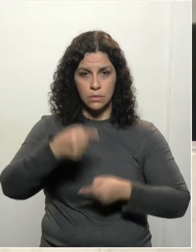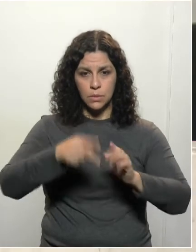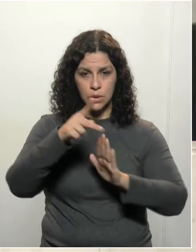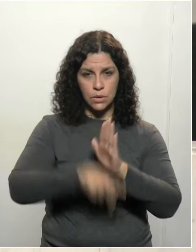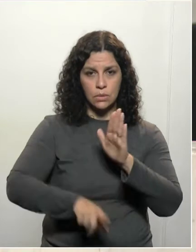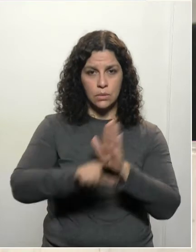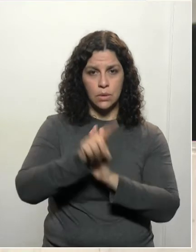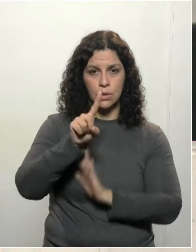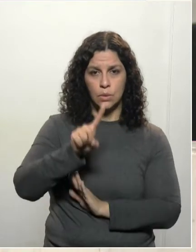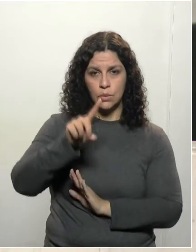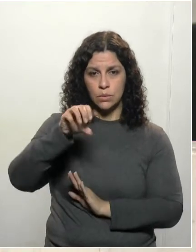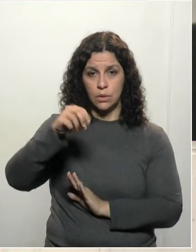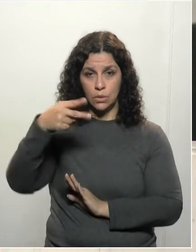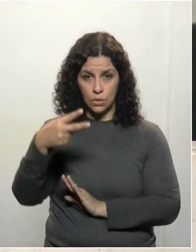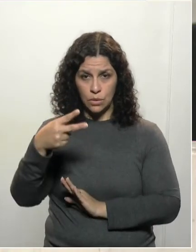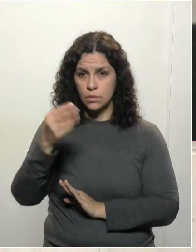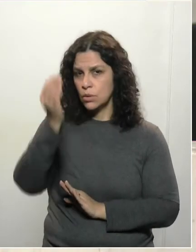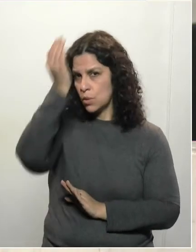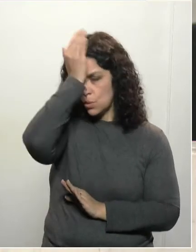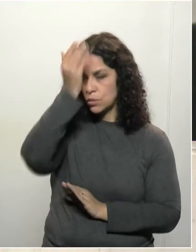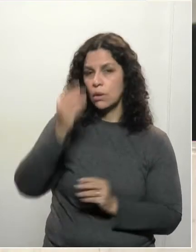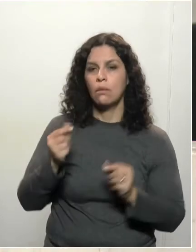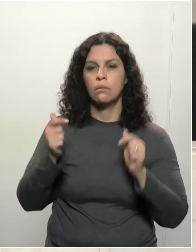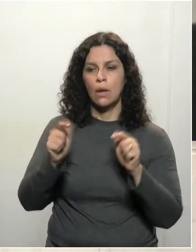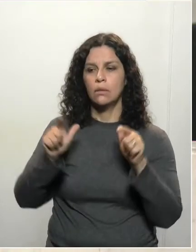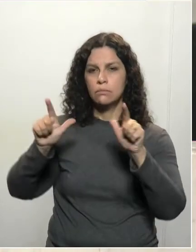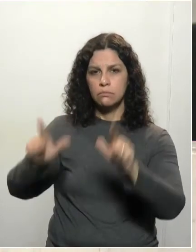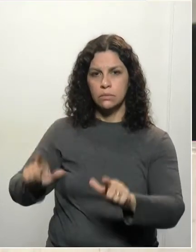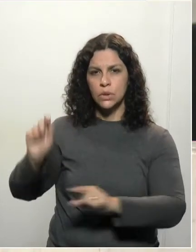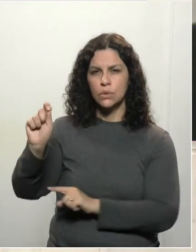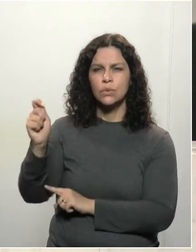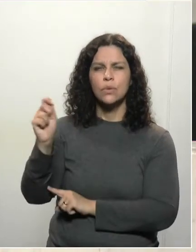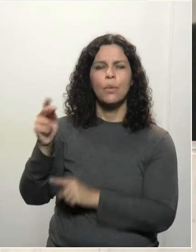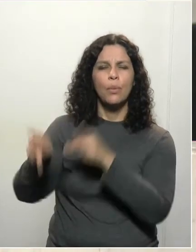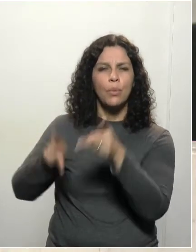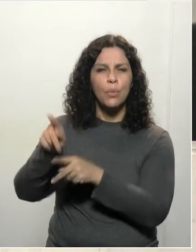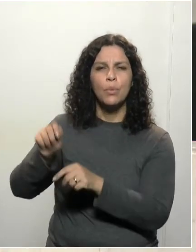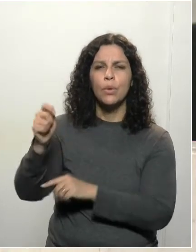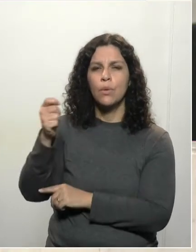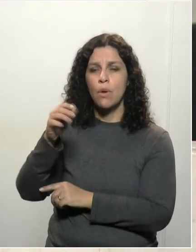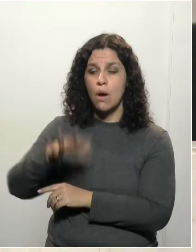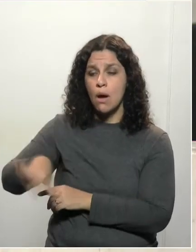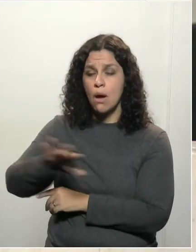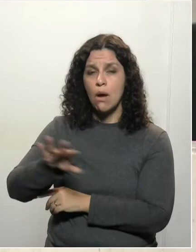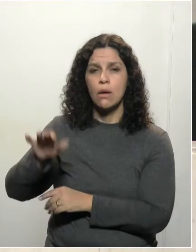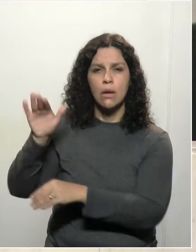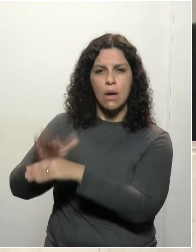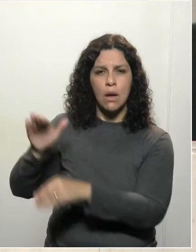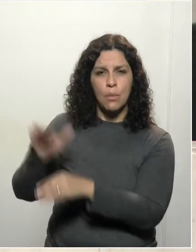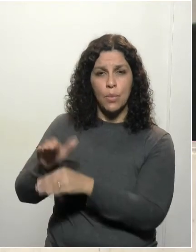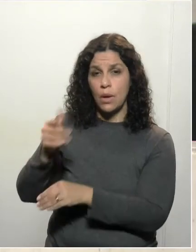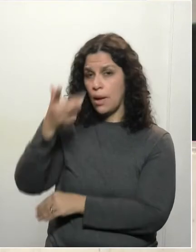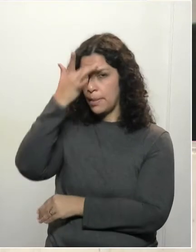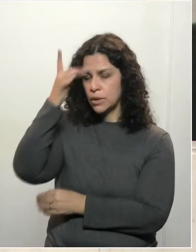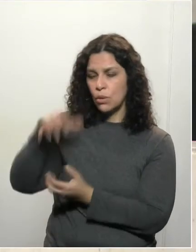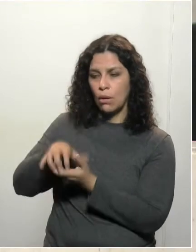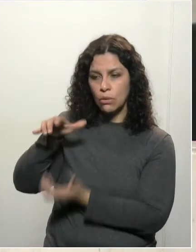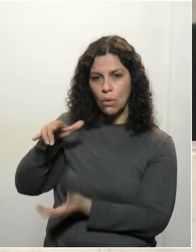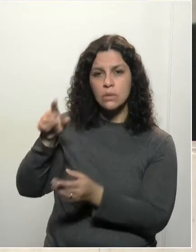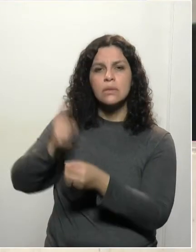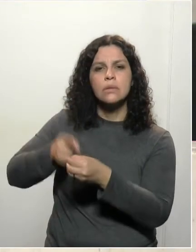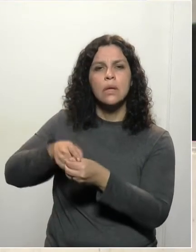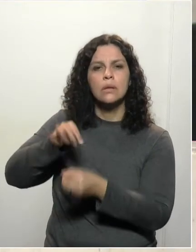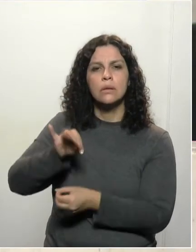de lei 102, autoria do deputado Dulce Embacri, concede o título de utilidade pública ao Centro Assistencial ao Idoso, no município de Tibagi.